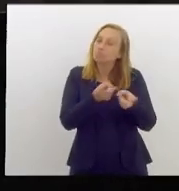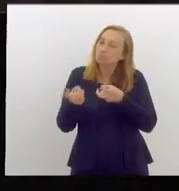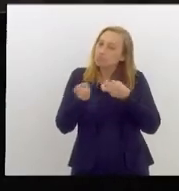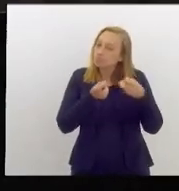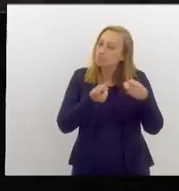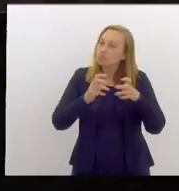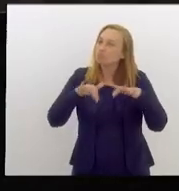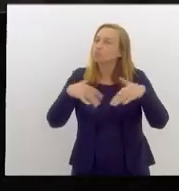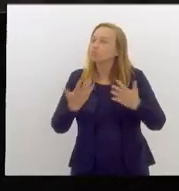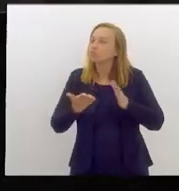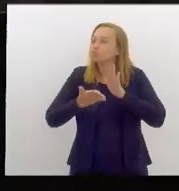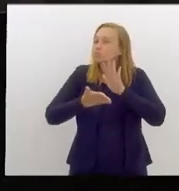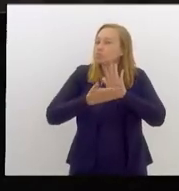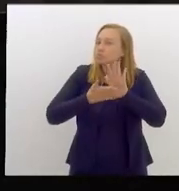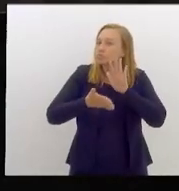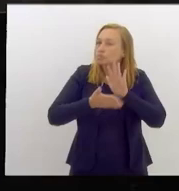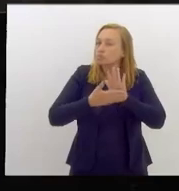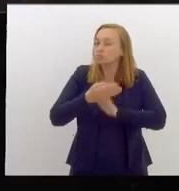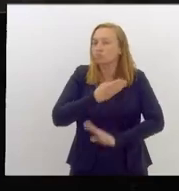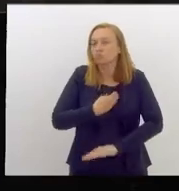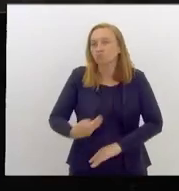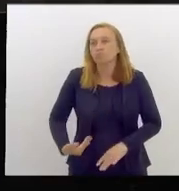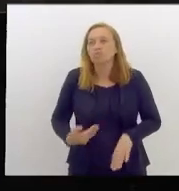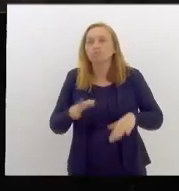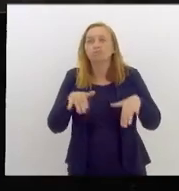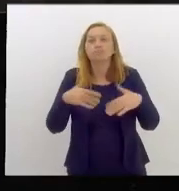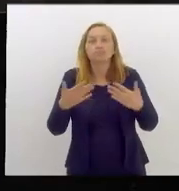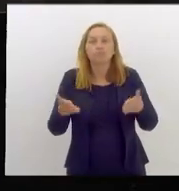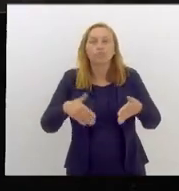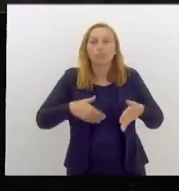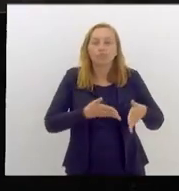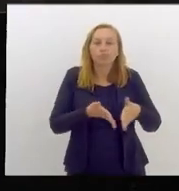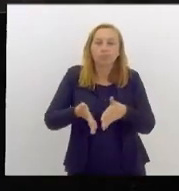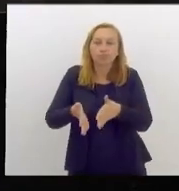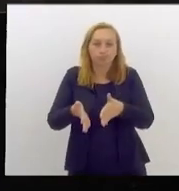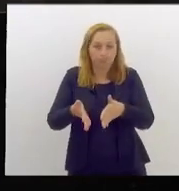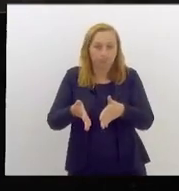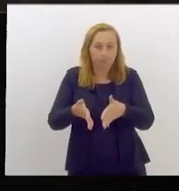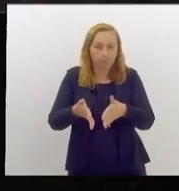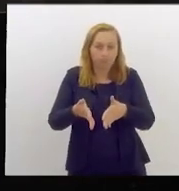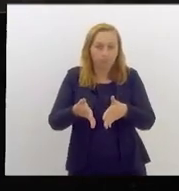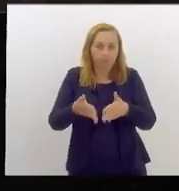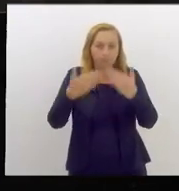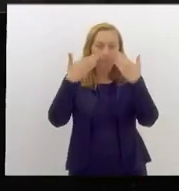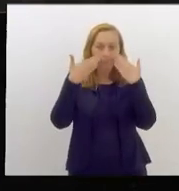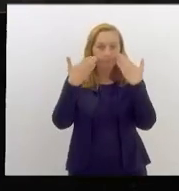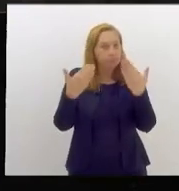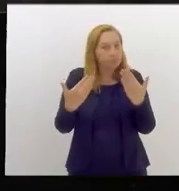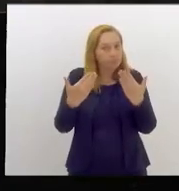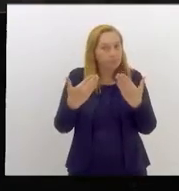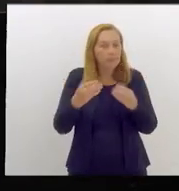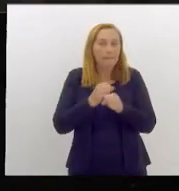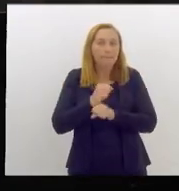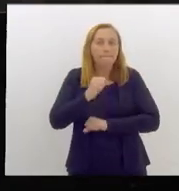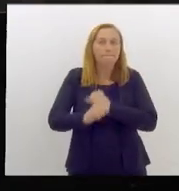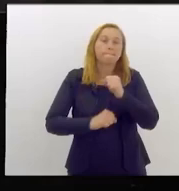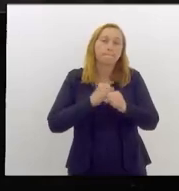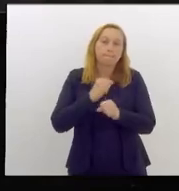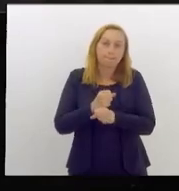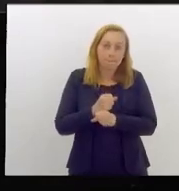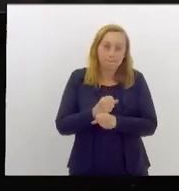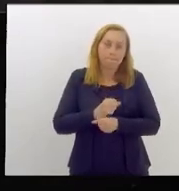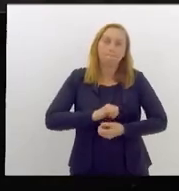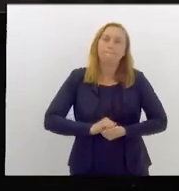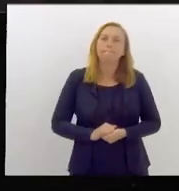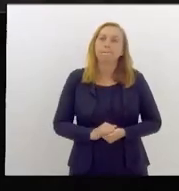Qual o propósito do governo e quais são as diretrizes que serão apresentadas para o ano que vai se